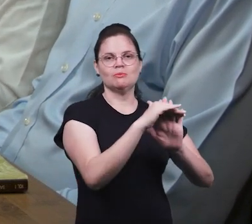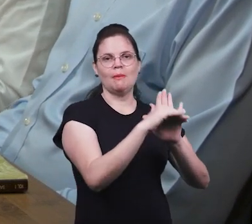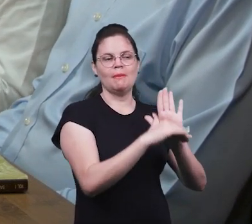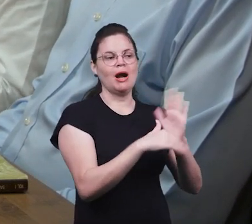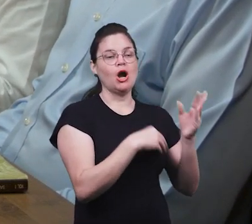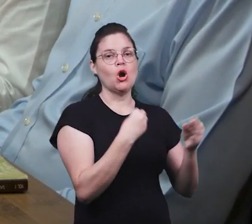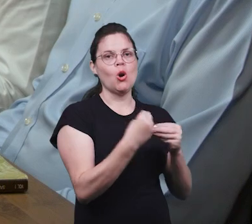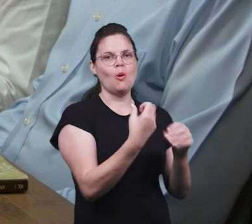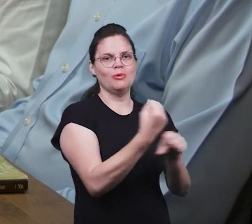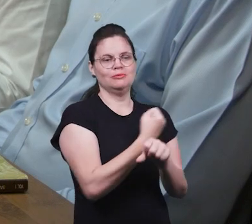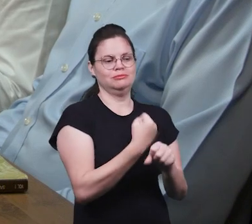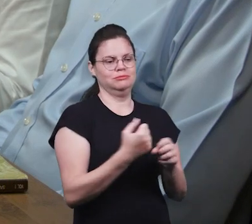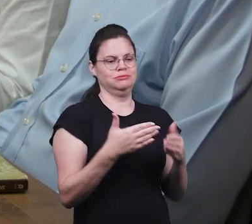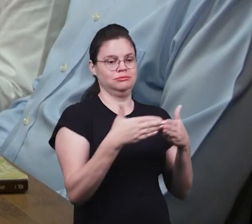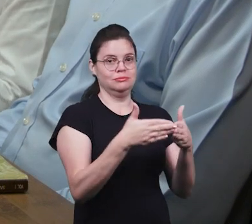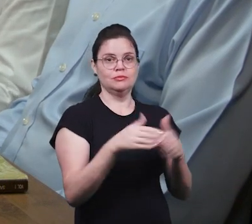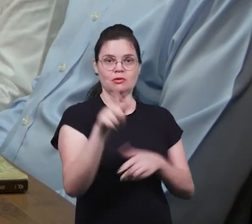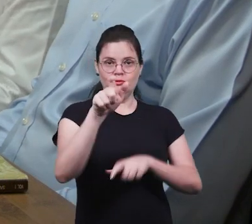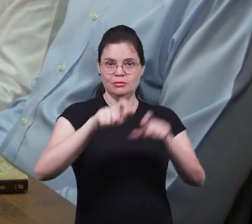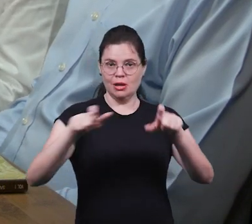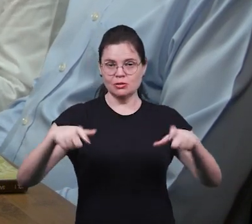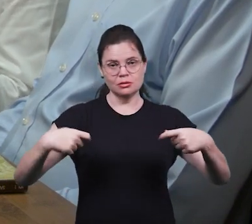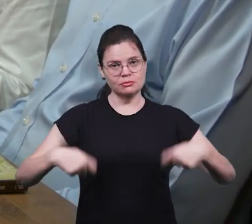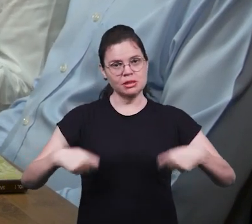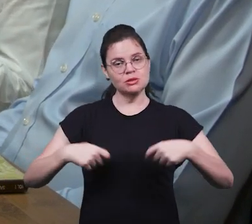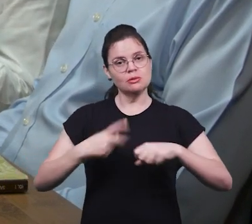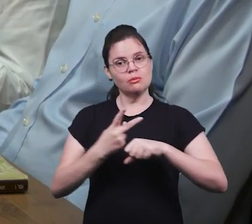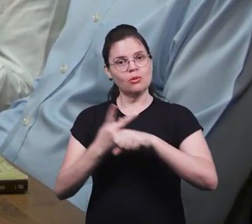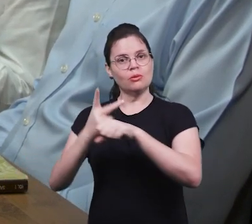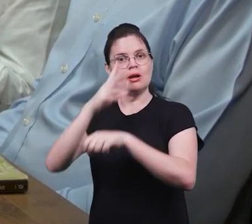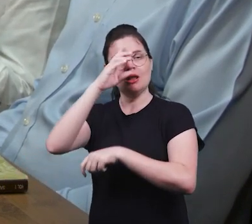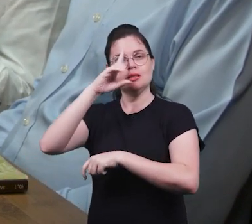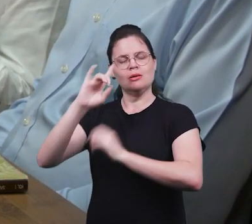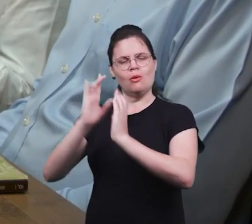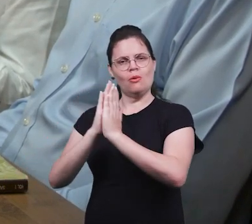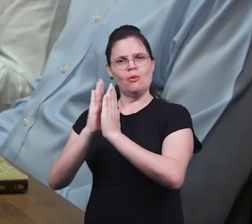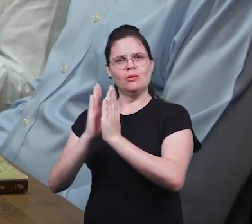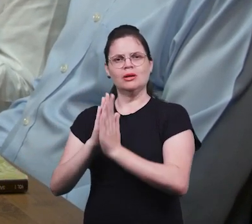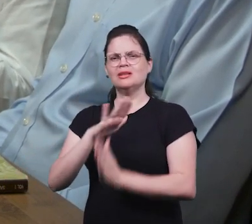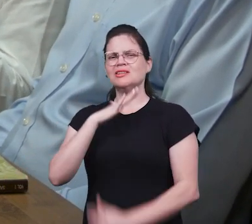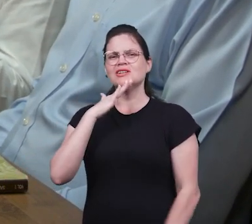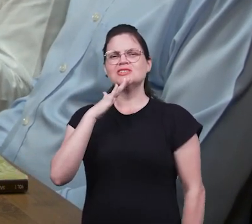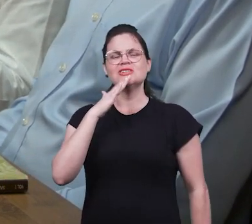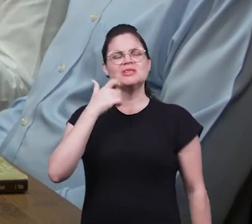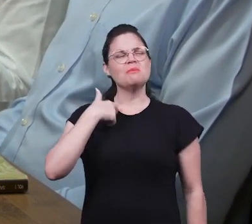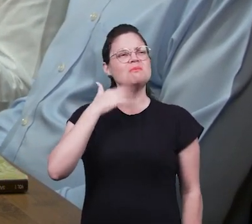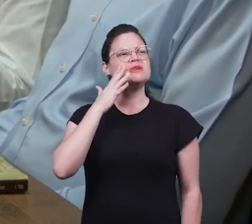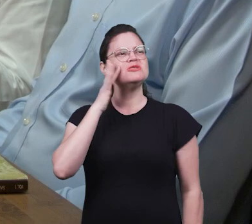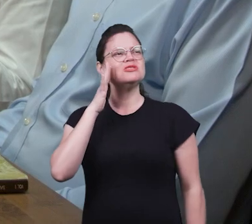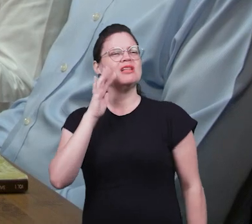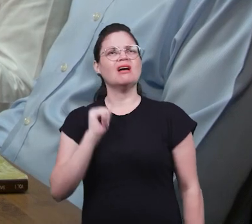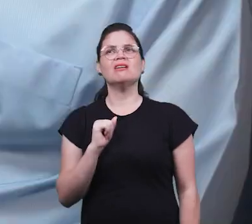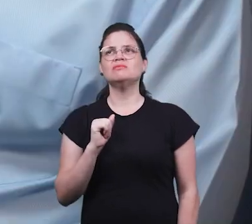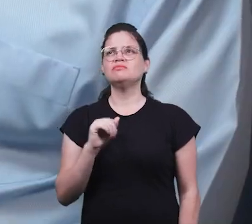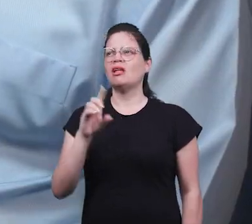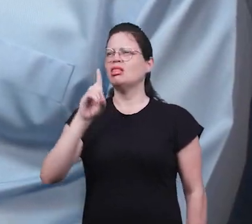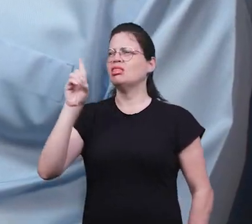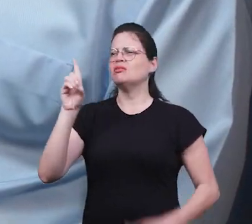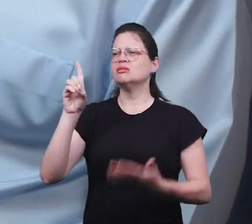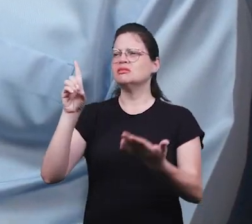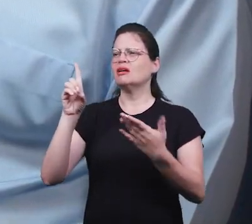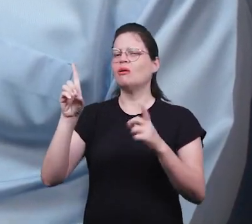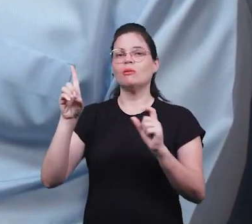precisa de buscar a Deus, busque a Deus. E não adianta eu pensar o que Deus quer. Eu preciso